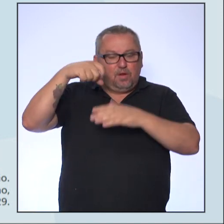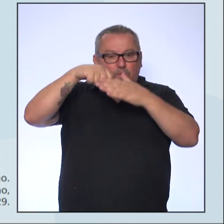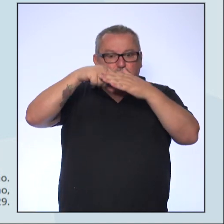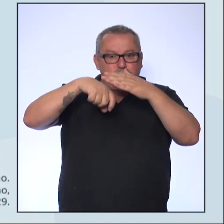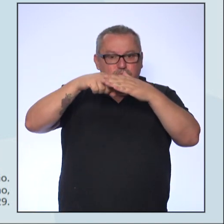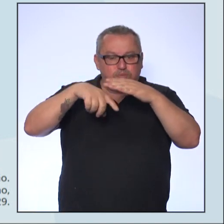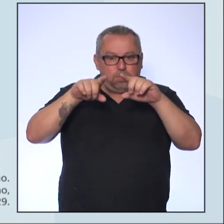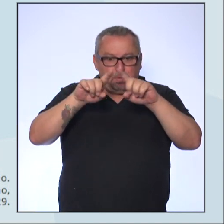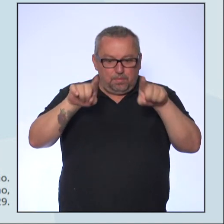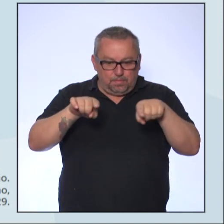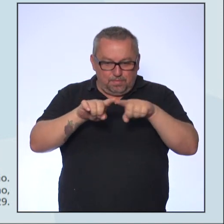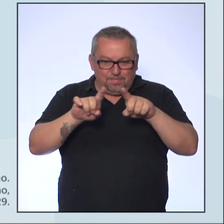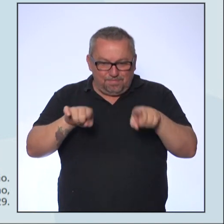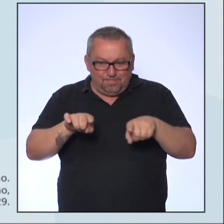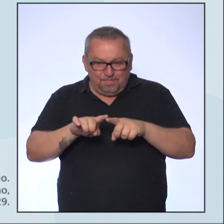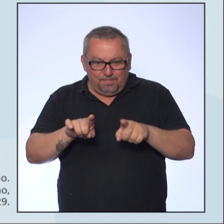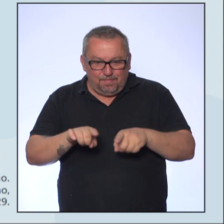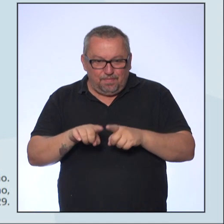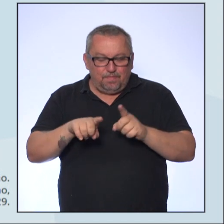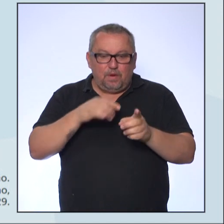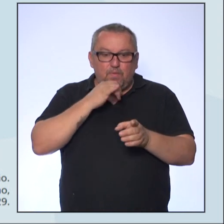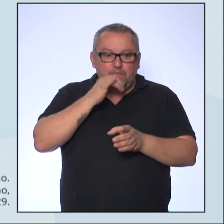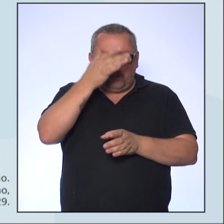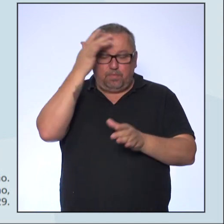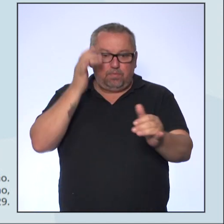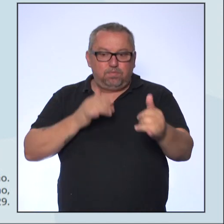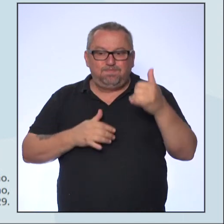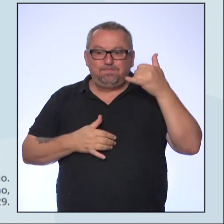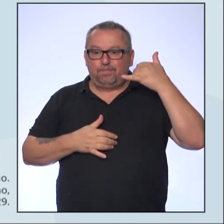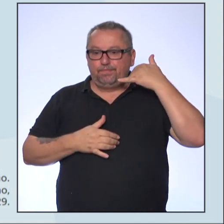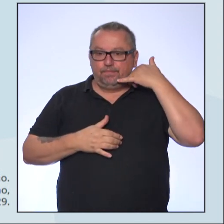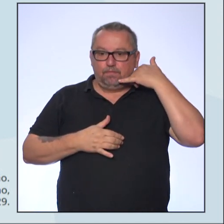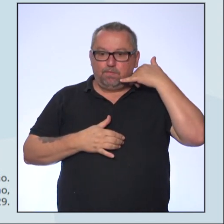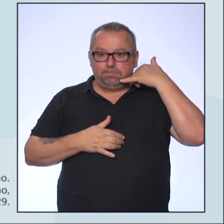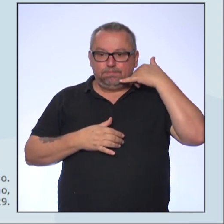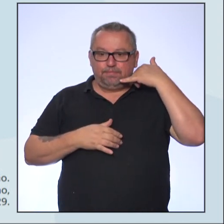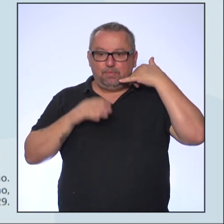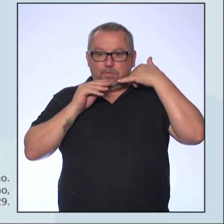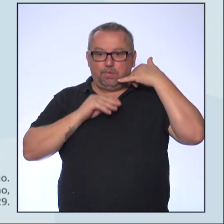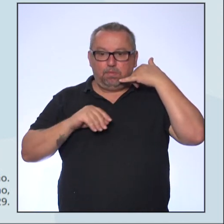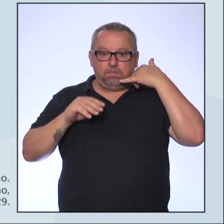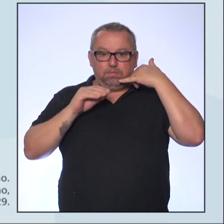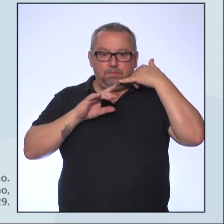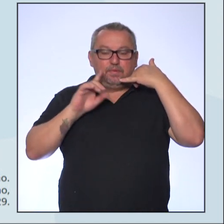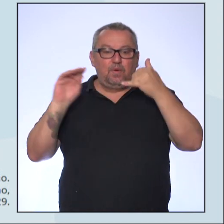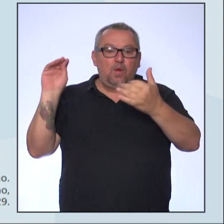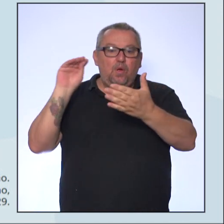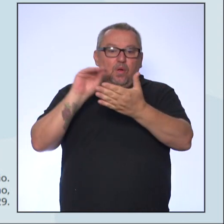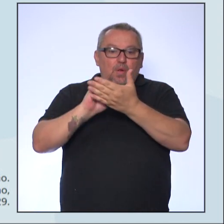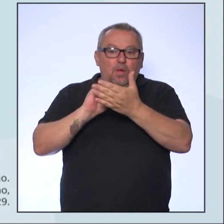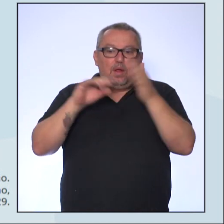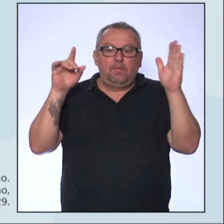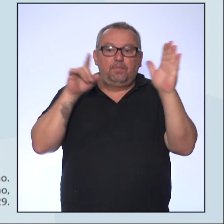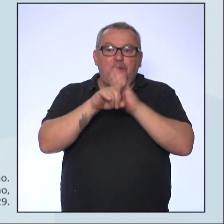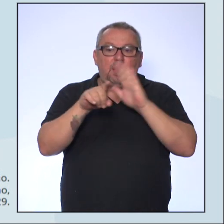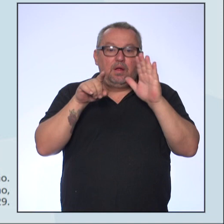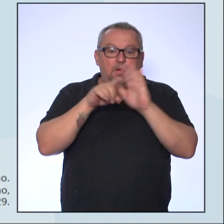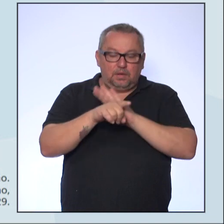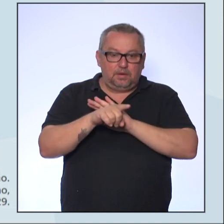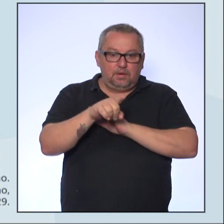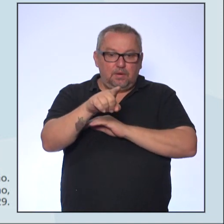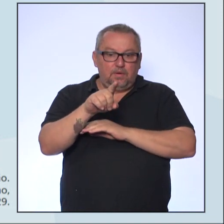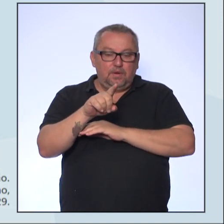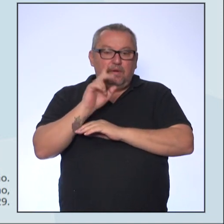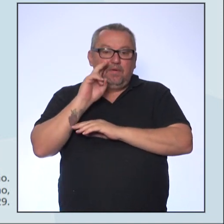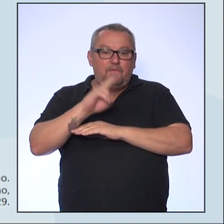Então ele faz um atendimento telefônico ali, né? E basicamente nós vamos colocar algumas perguntas para vocês relacionadas